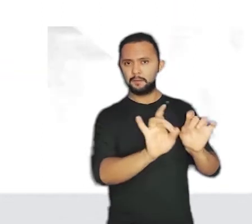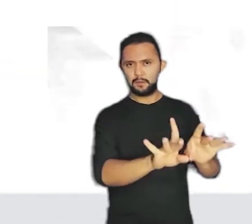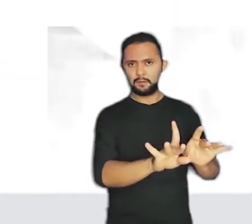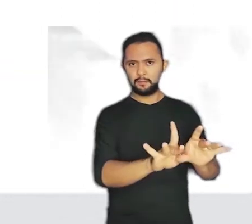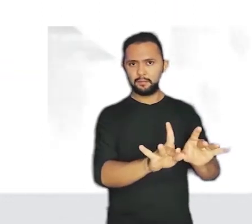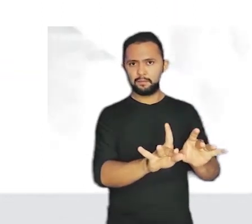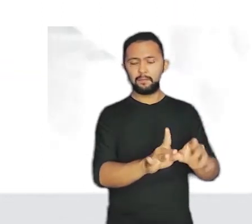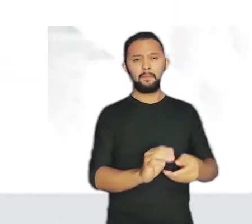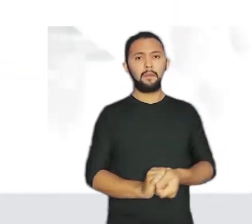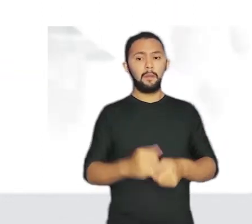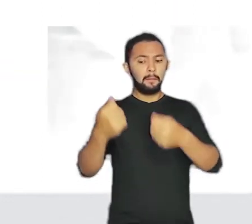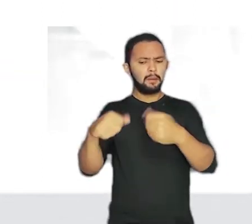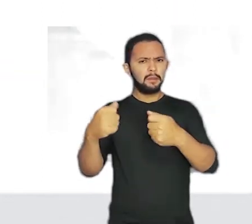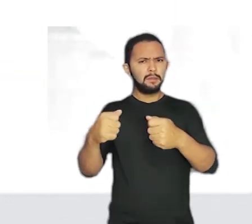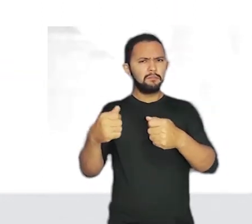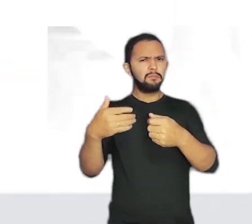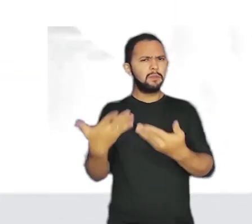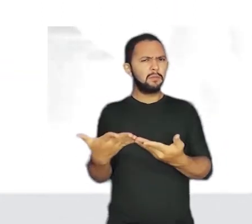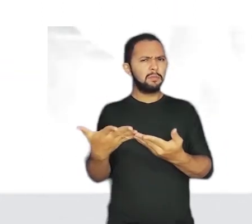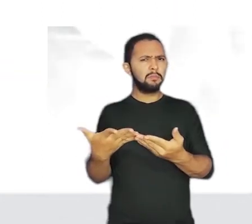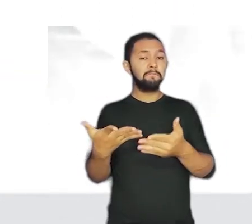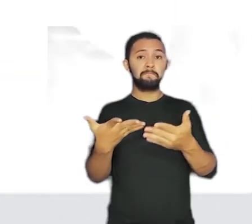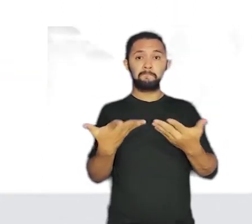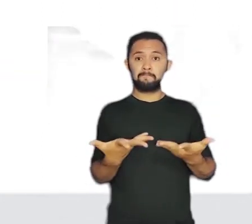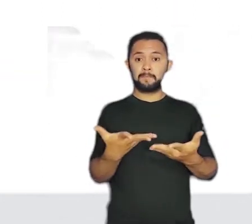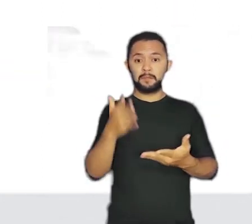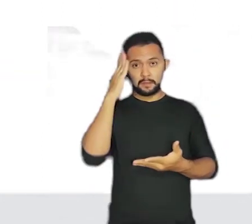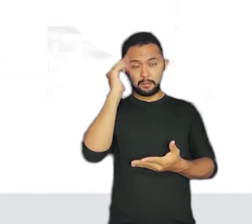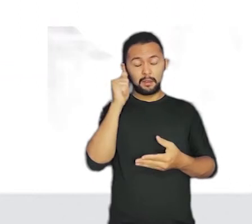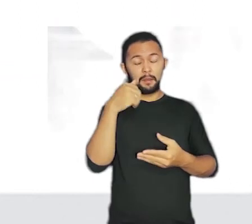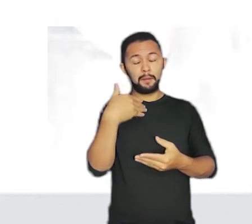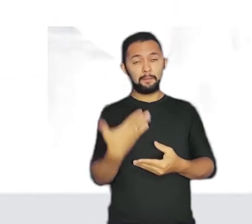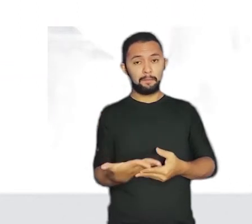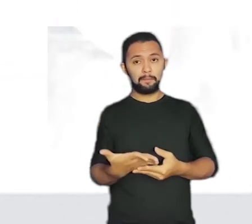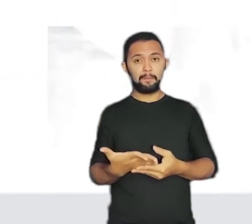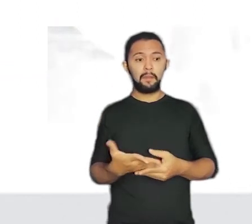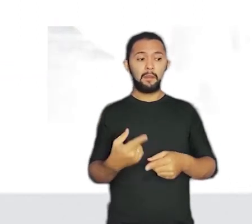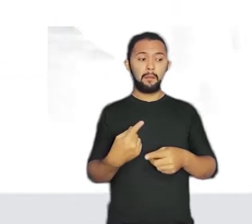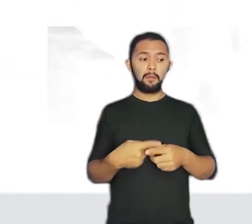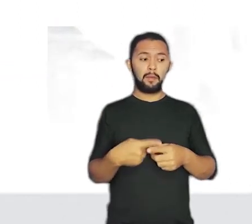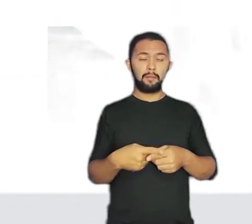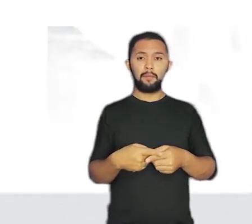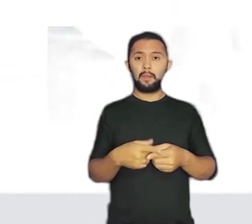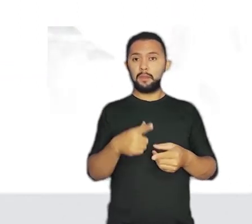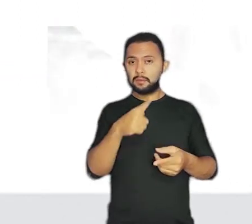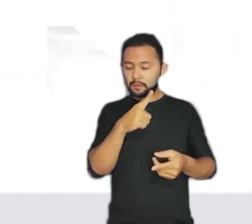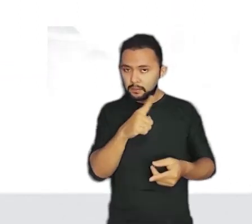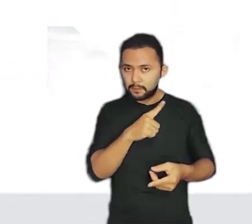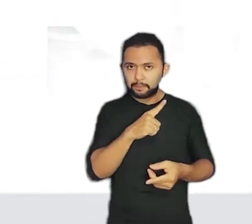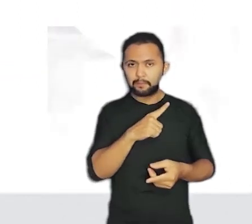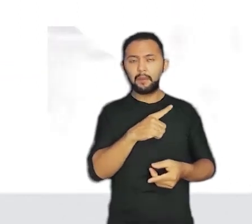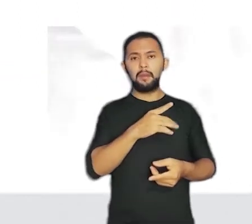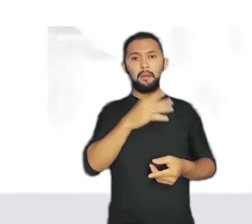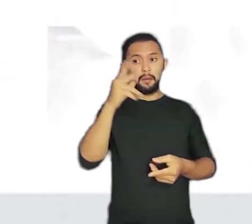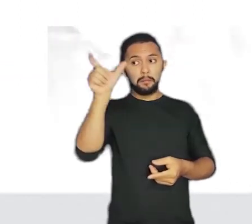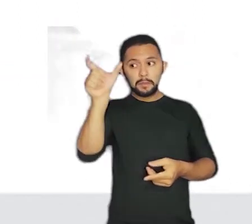Alguém precisa, mas quem? Dá para saber quem é? Não dá, tá? Então, quando eu sei que tem alguém praticando ou